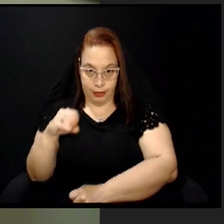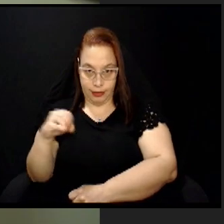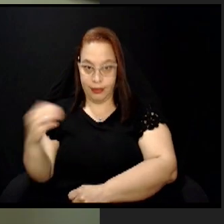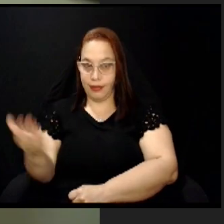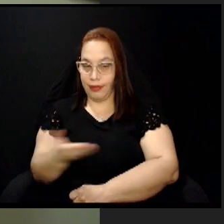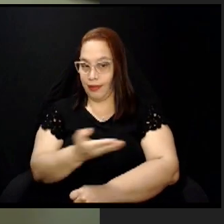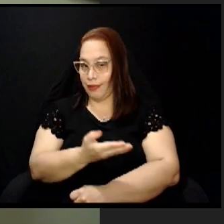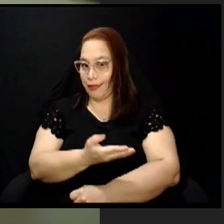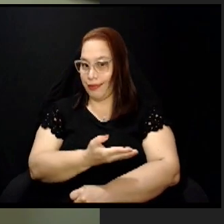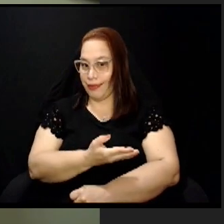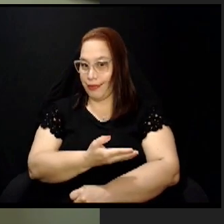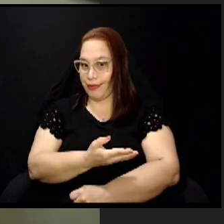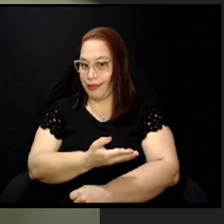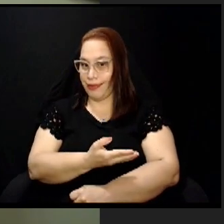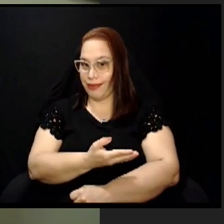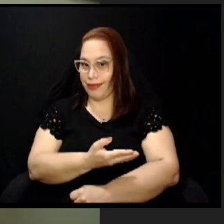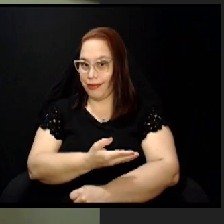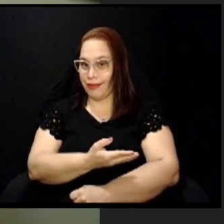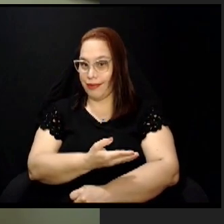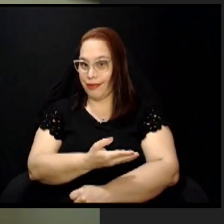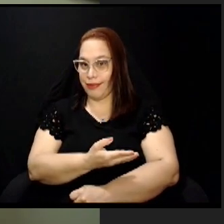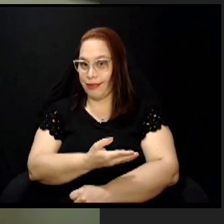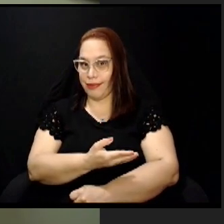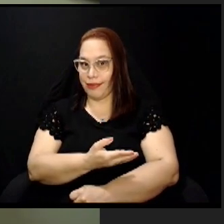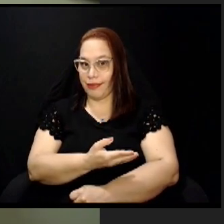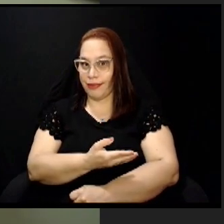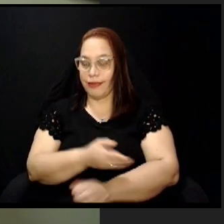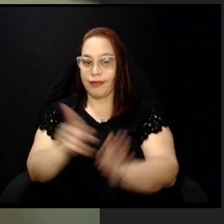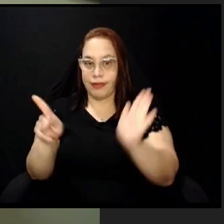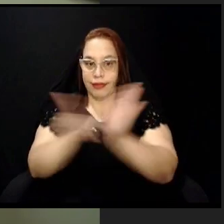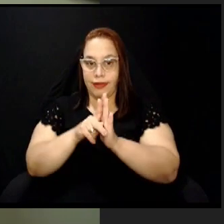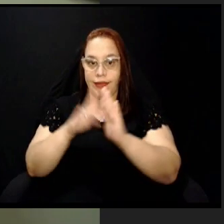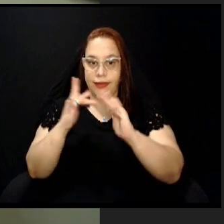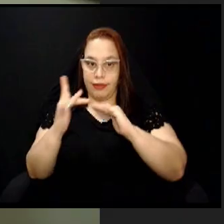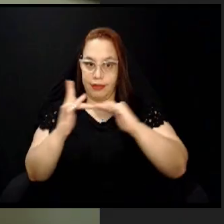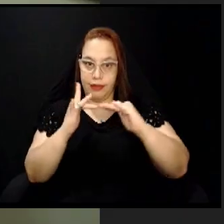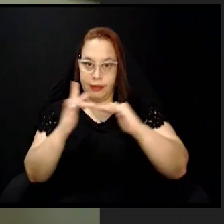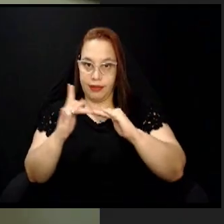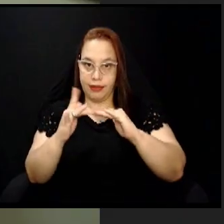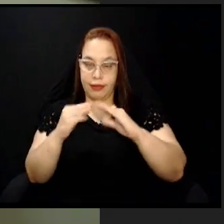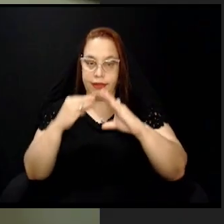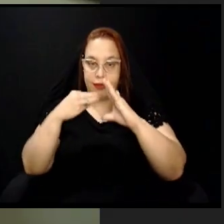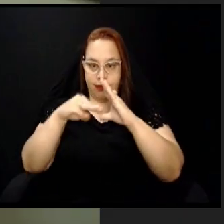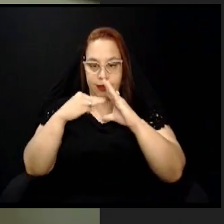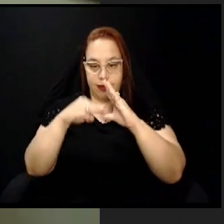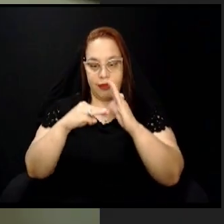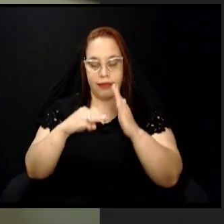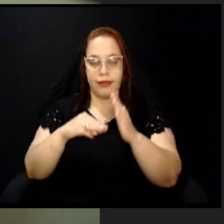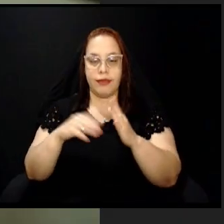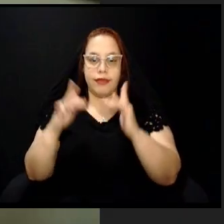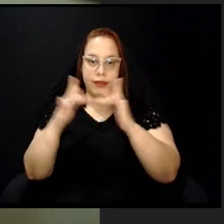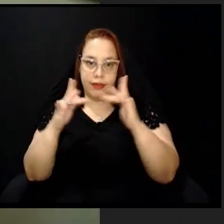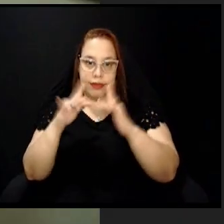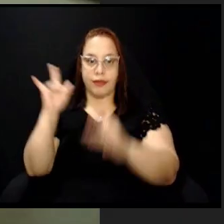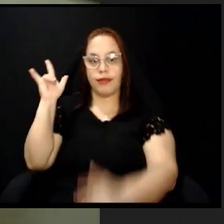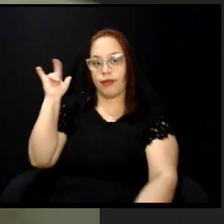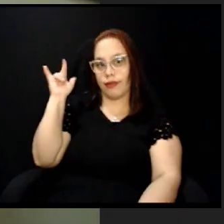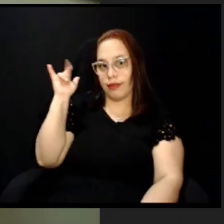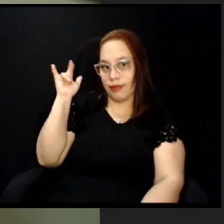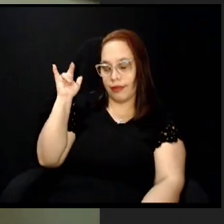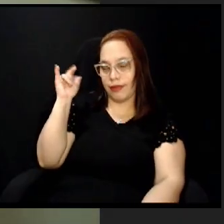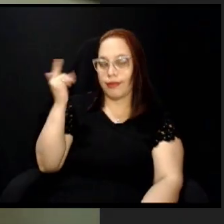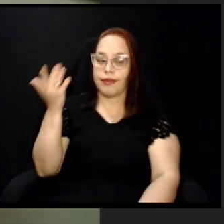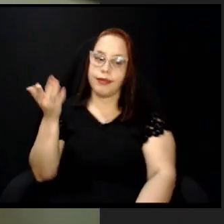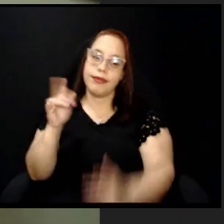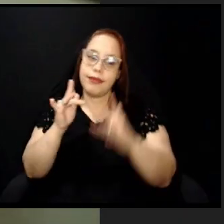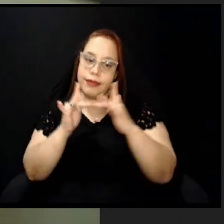Biologia. E nas próprias redes vai ter lá e-mail de contato, no Instagram, na bio tem o e-mail